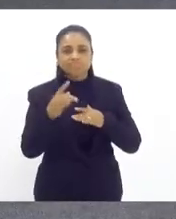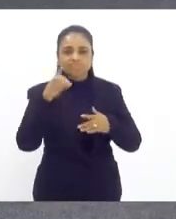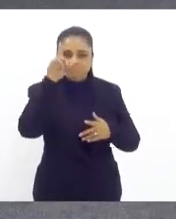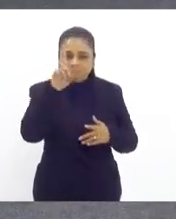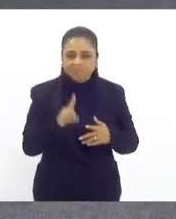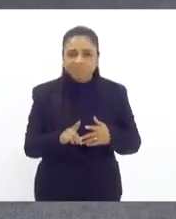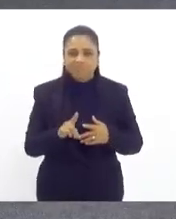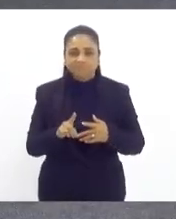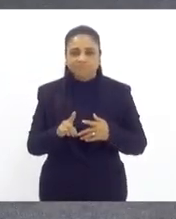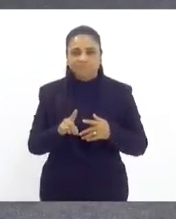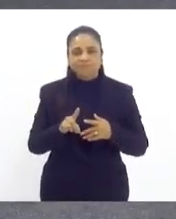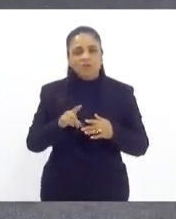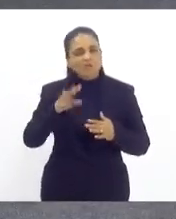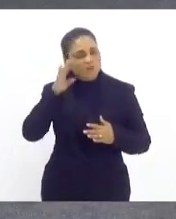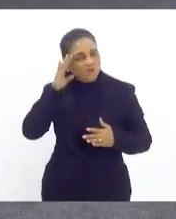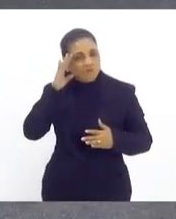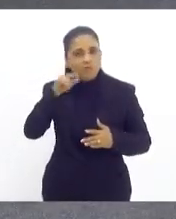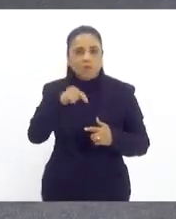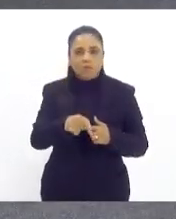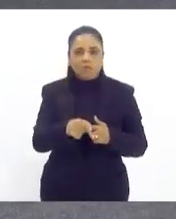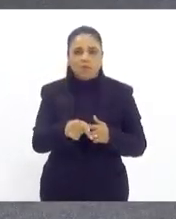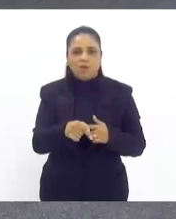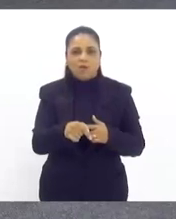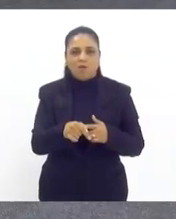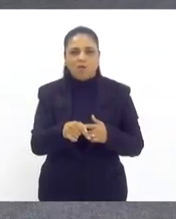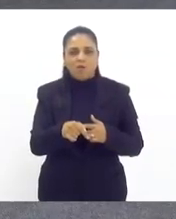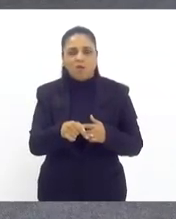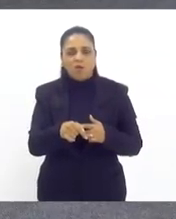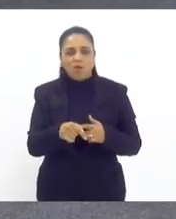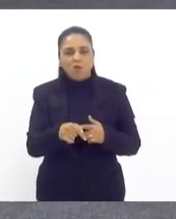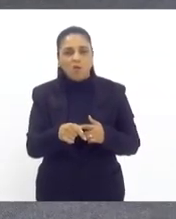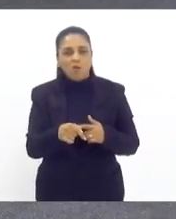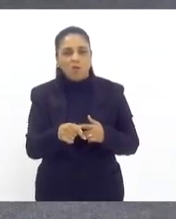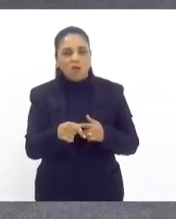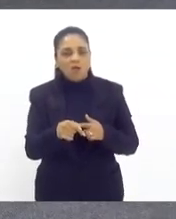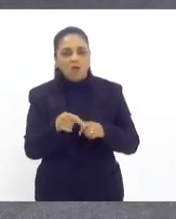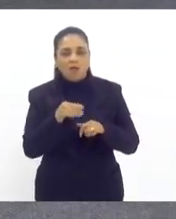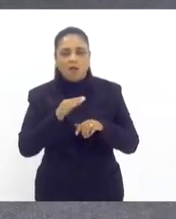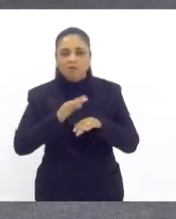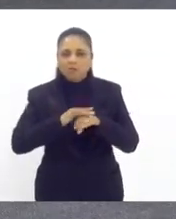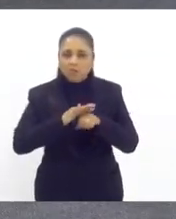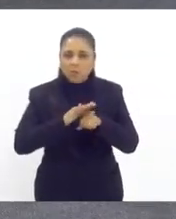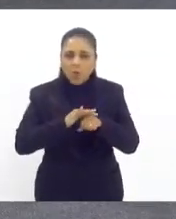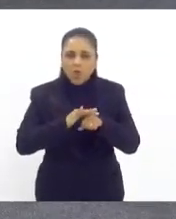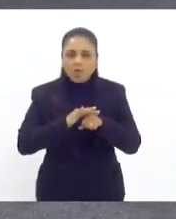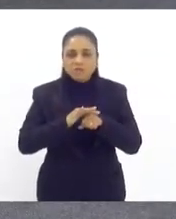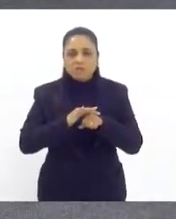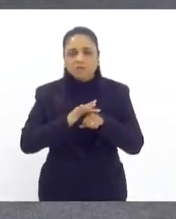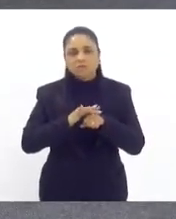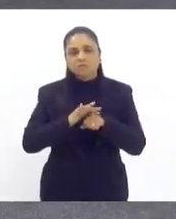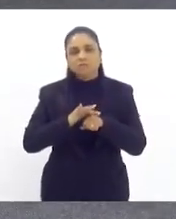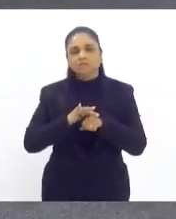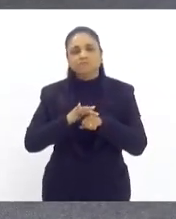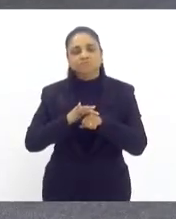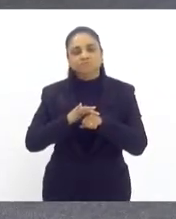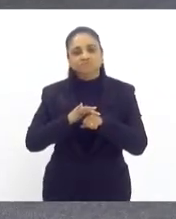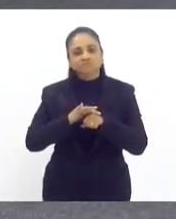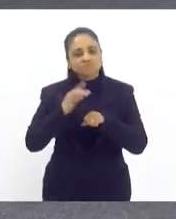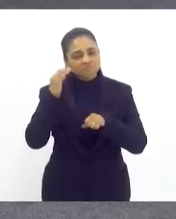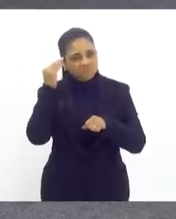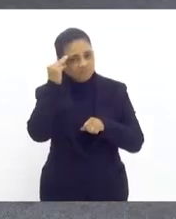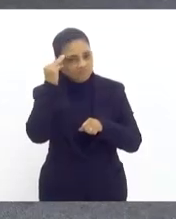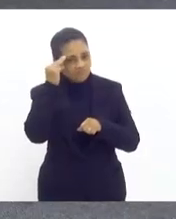nesse sentido é fundamental dizer que loucura não se prende e que a gente precisa olhar para